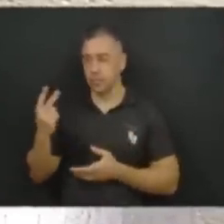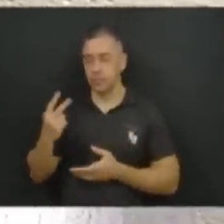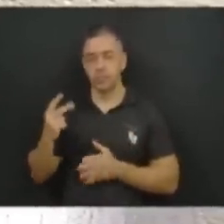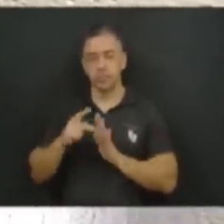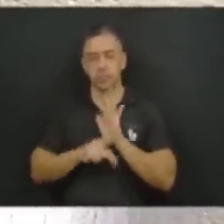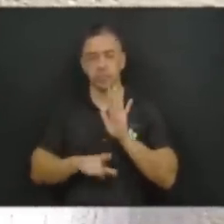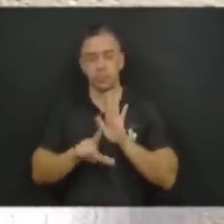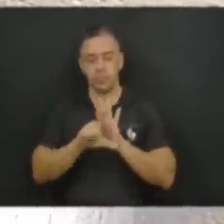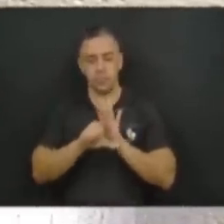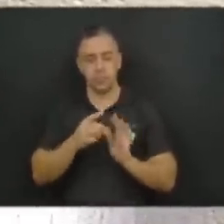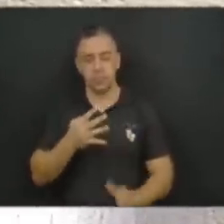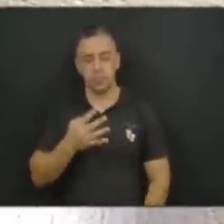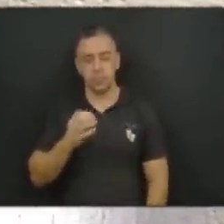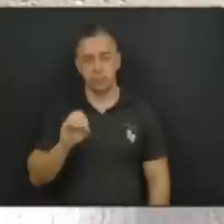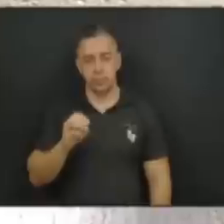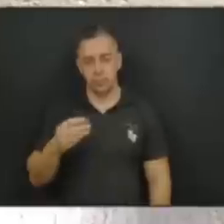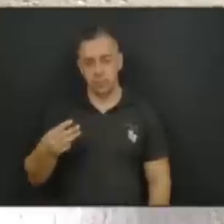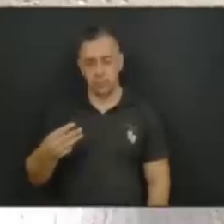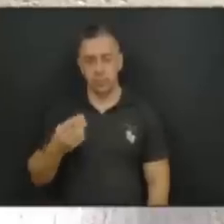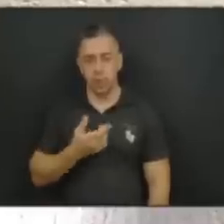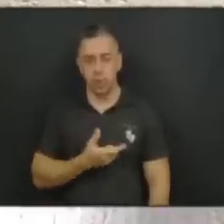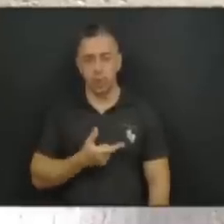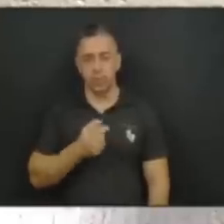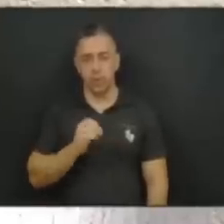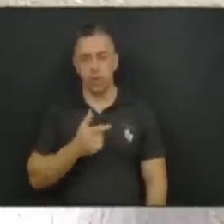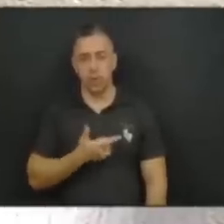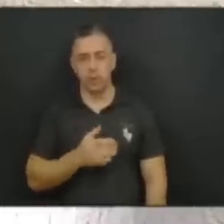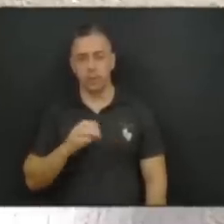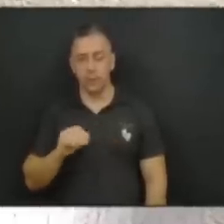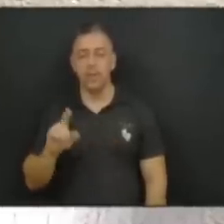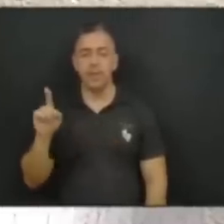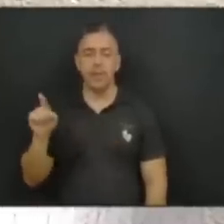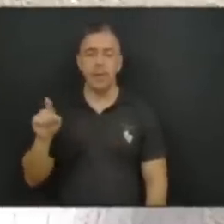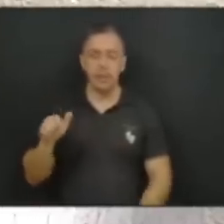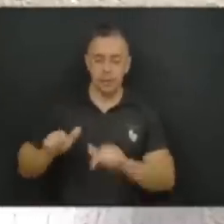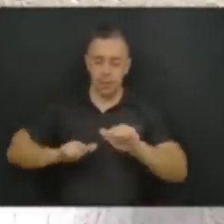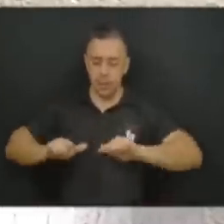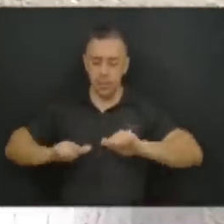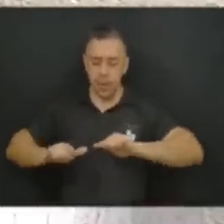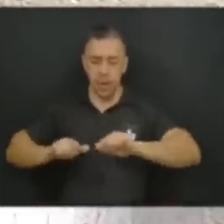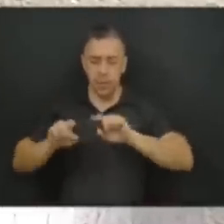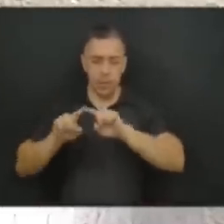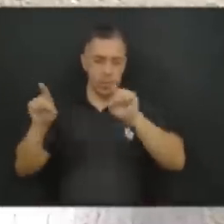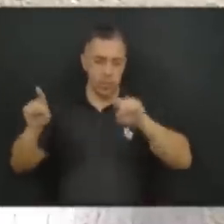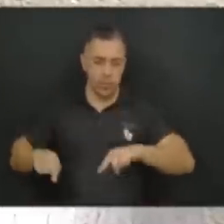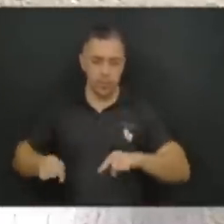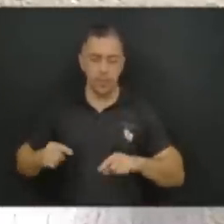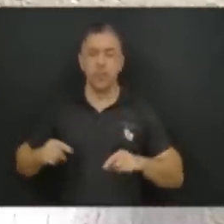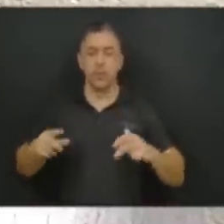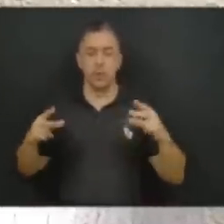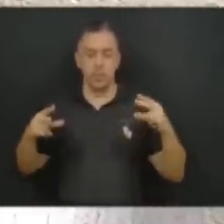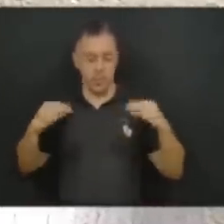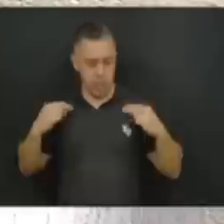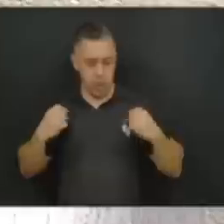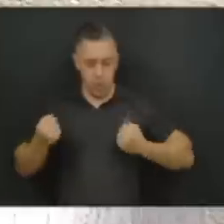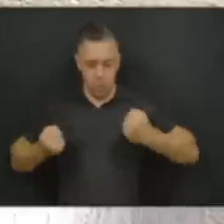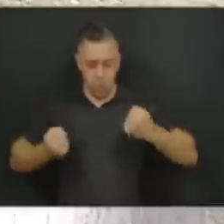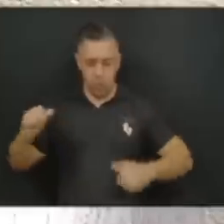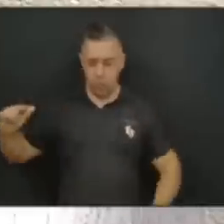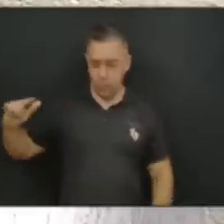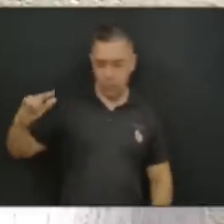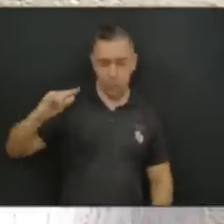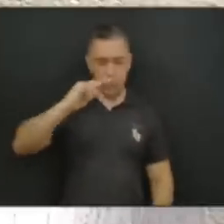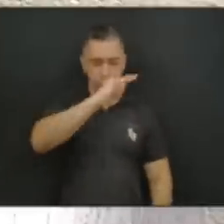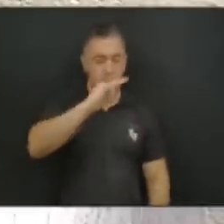pl 403 2020 que estabelece a função de piloto de aeronaves a ser exercido pelos Praças da Polícia